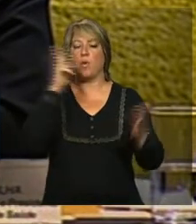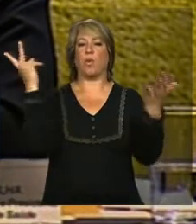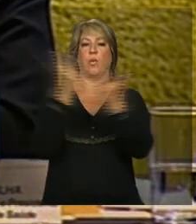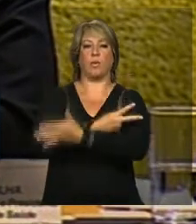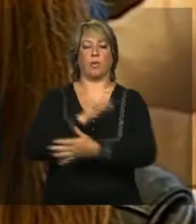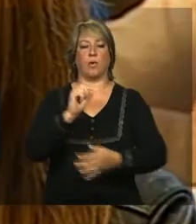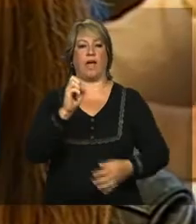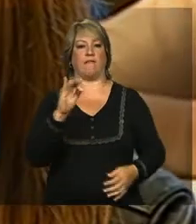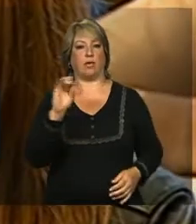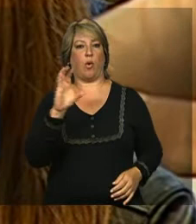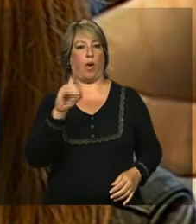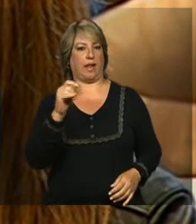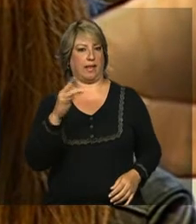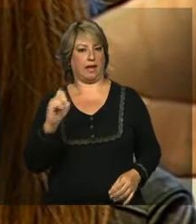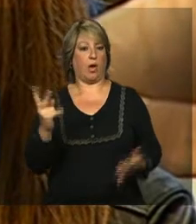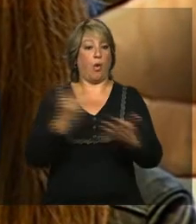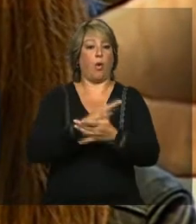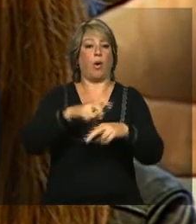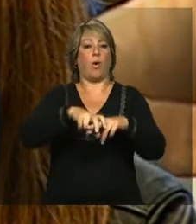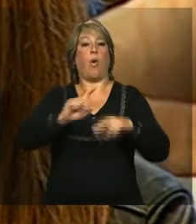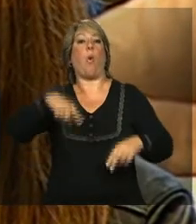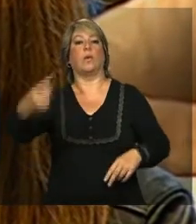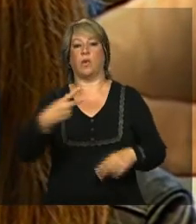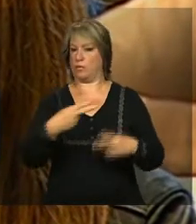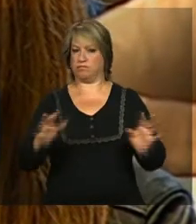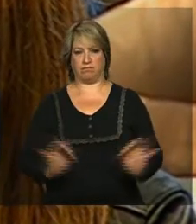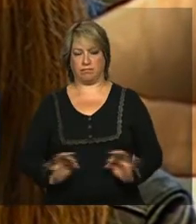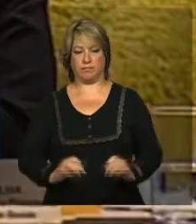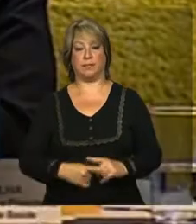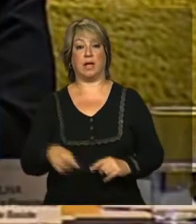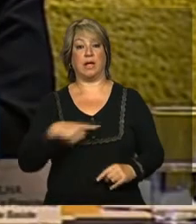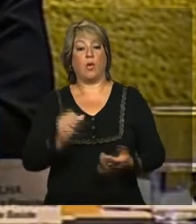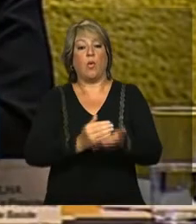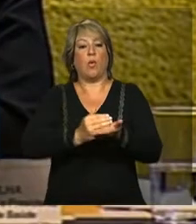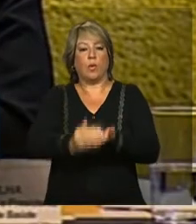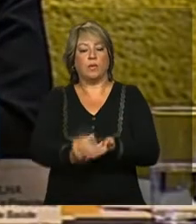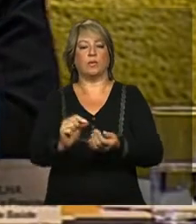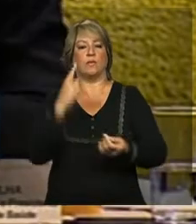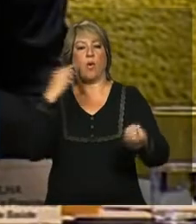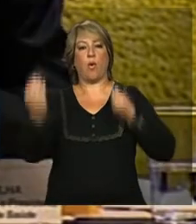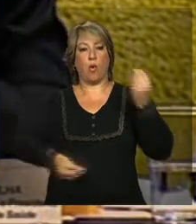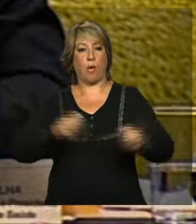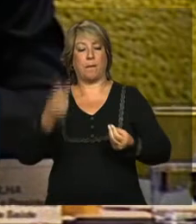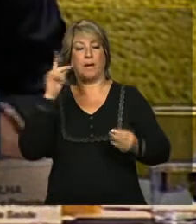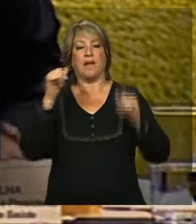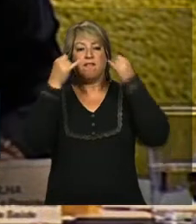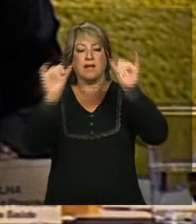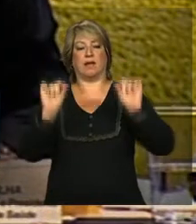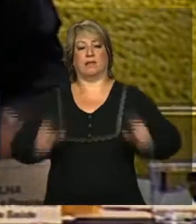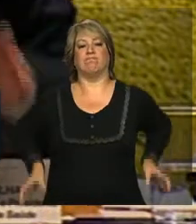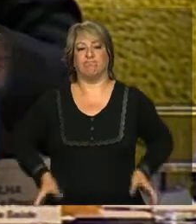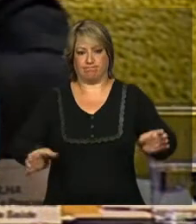colaterais Então ela tá indicada para o início do esquema da proteção para paralisia infantil então se a criança